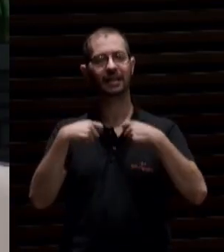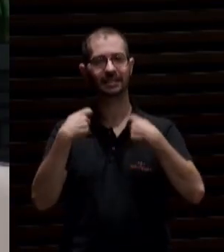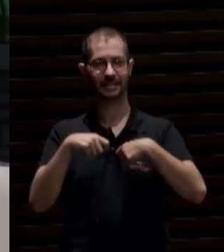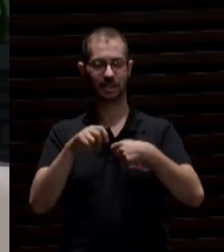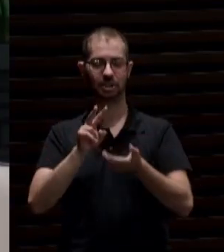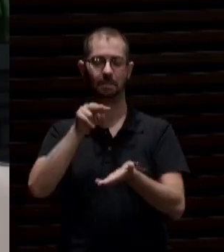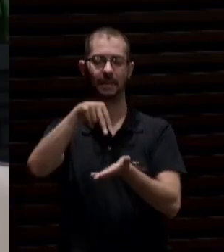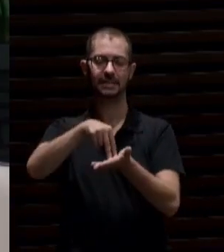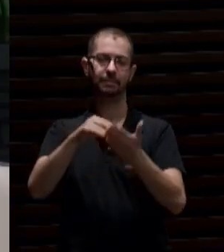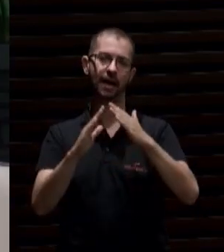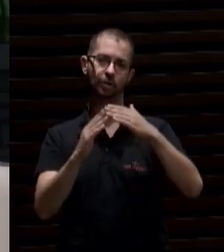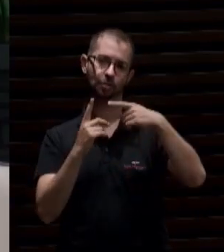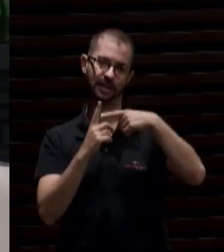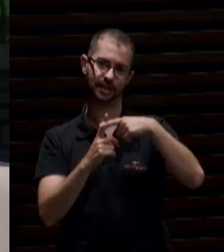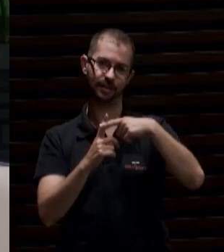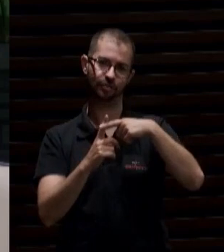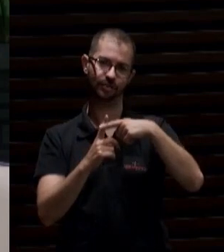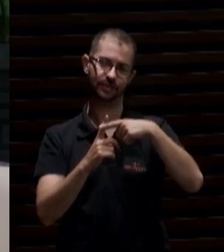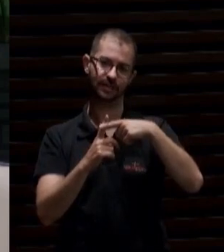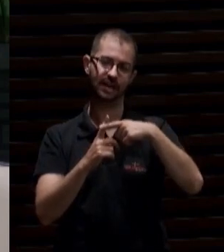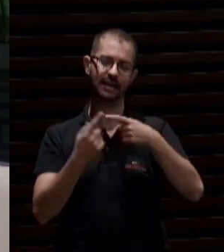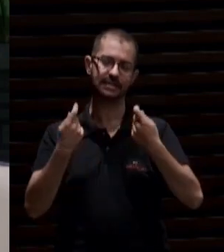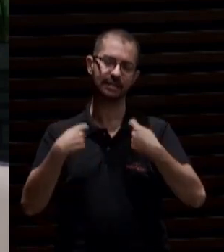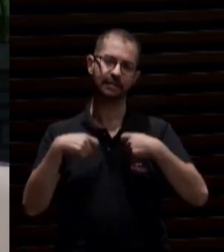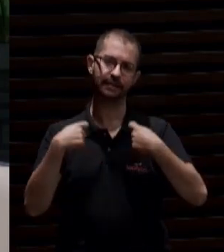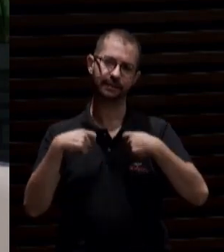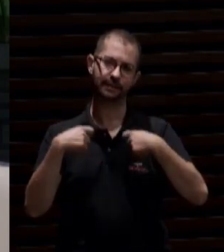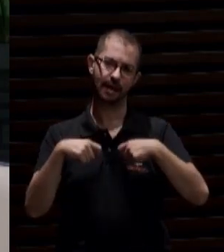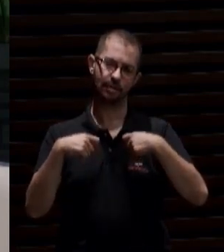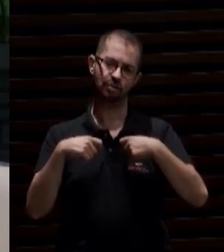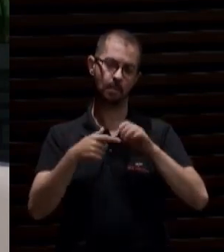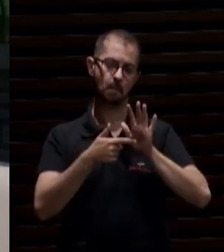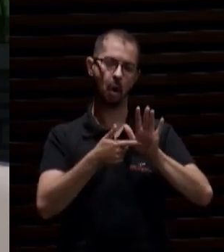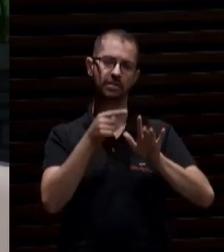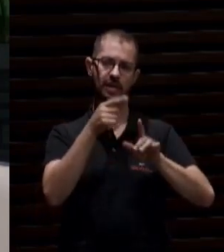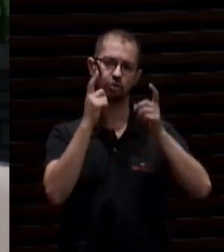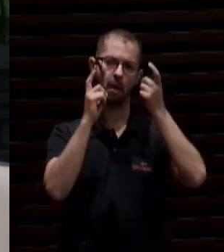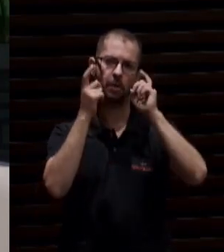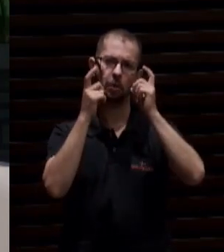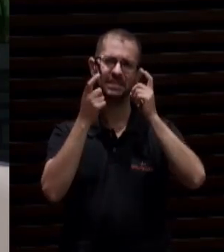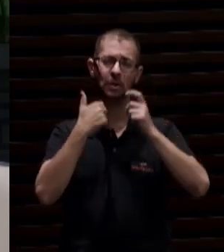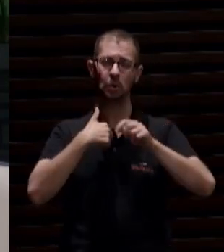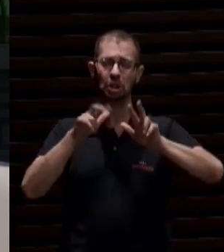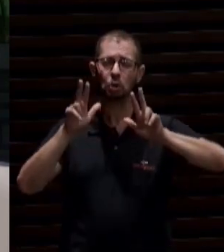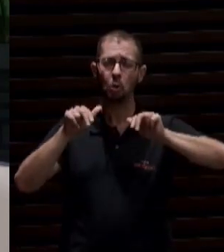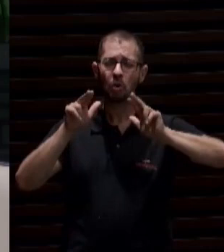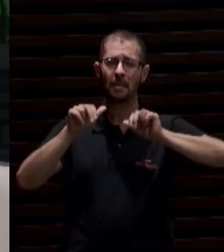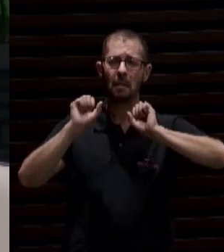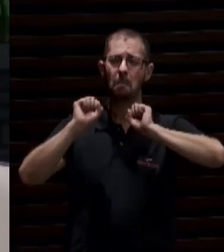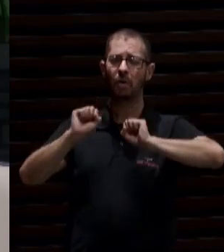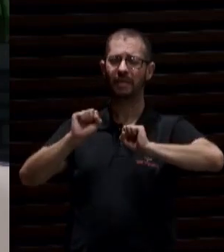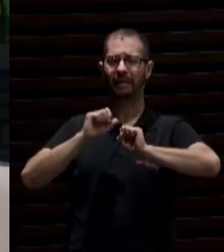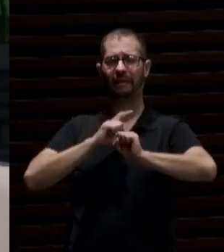local. Jonas mostra essa necessidade quando ele mostra sua preocupação em talvez nunca mais poder ver o Santo